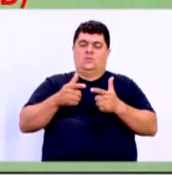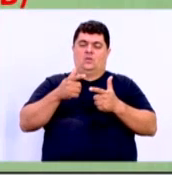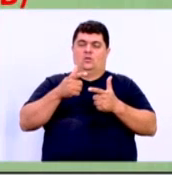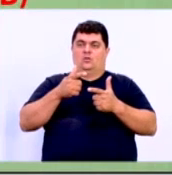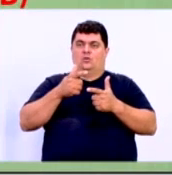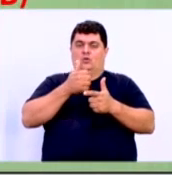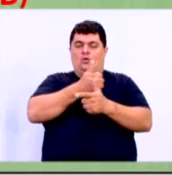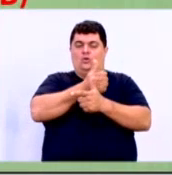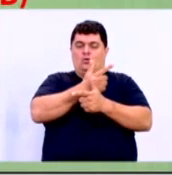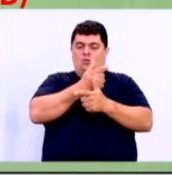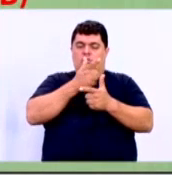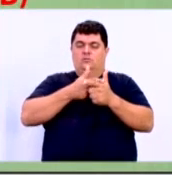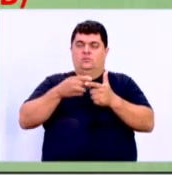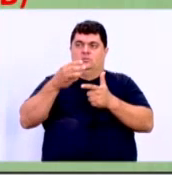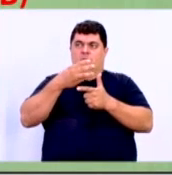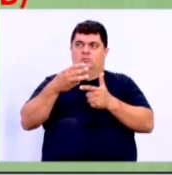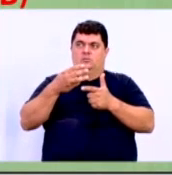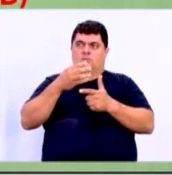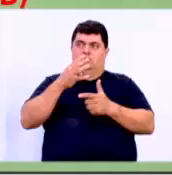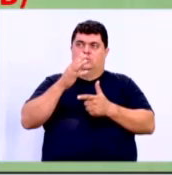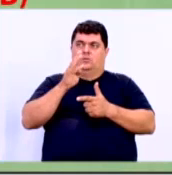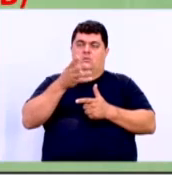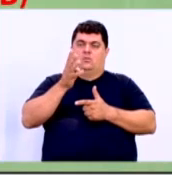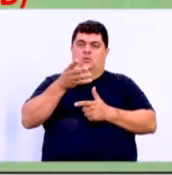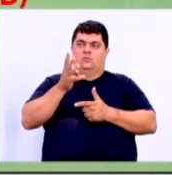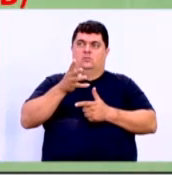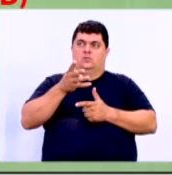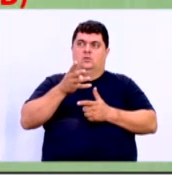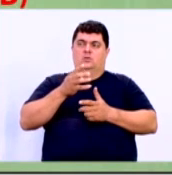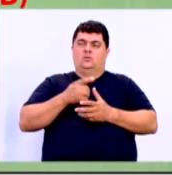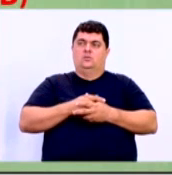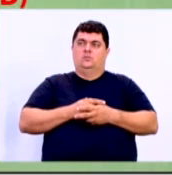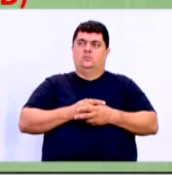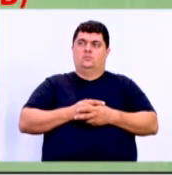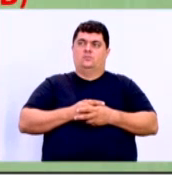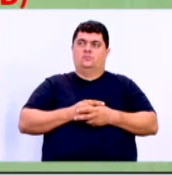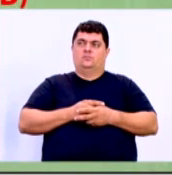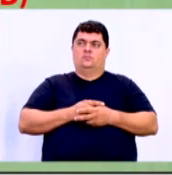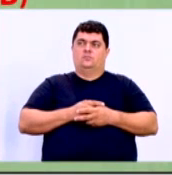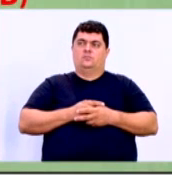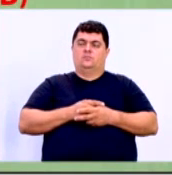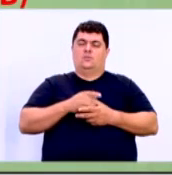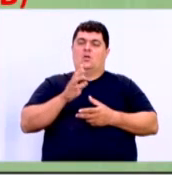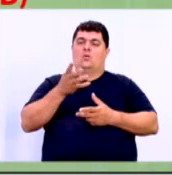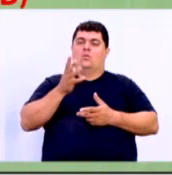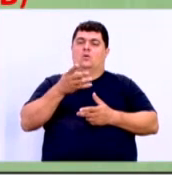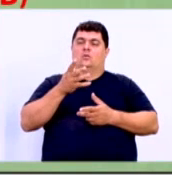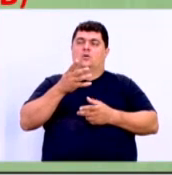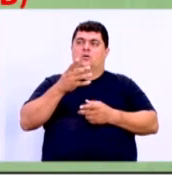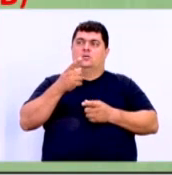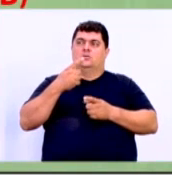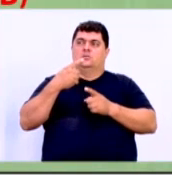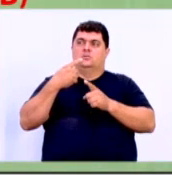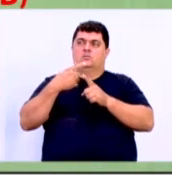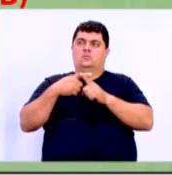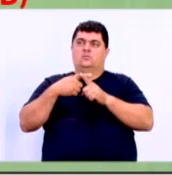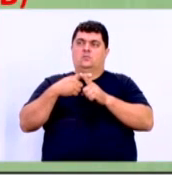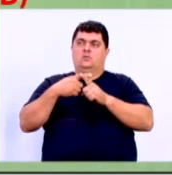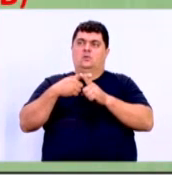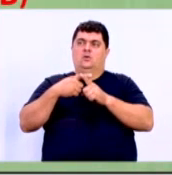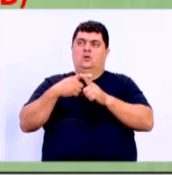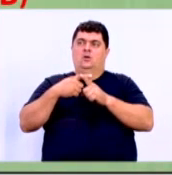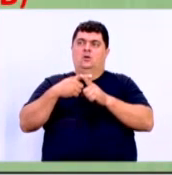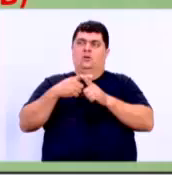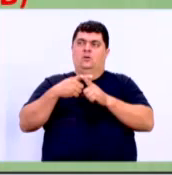mil, ficou R$4 a unidade, certo? Beleza. R$4 a unidade.